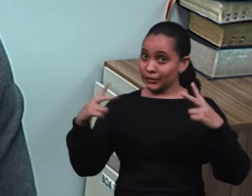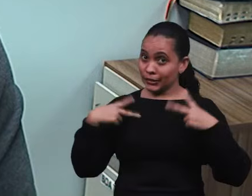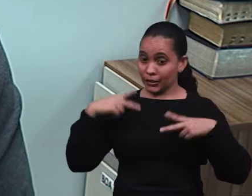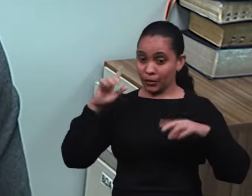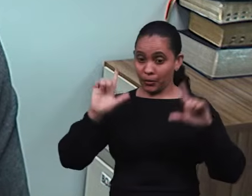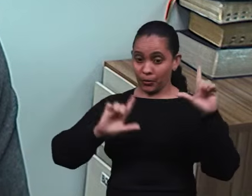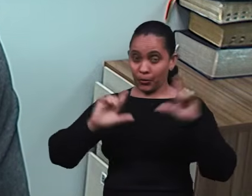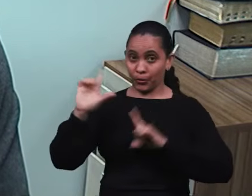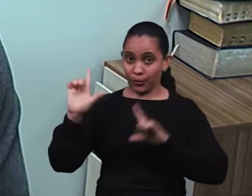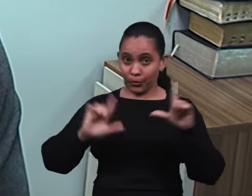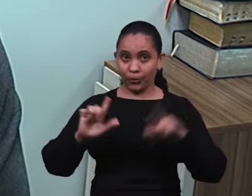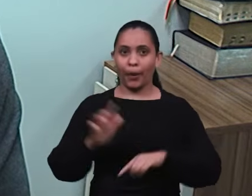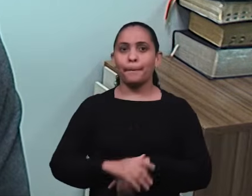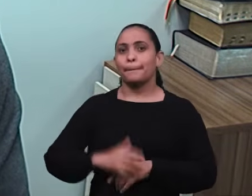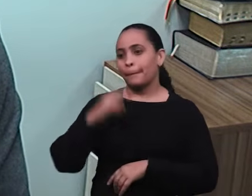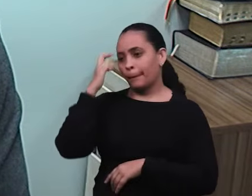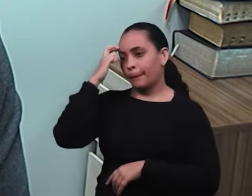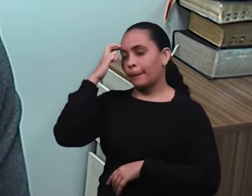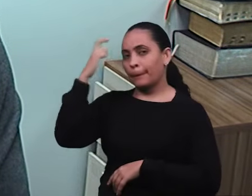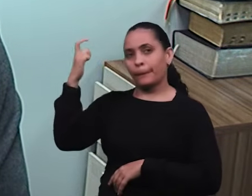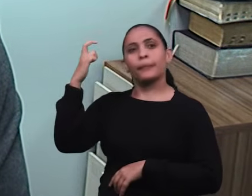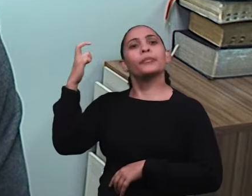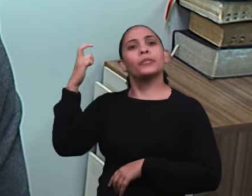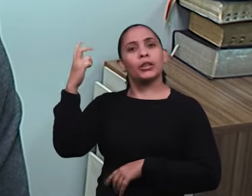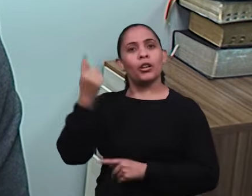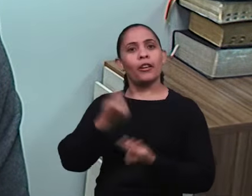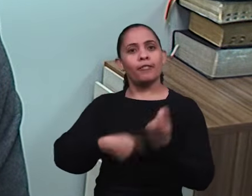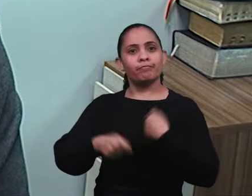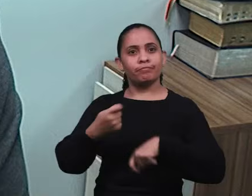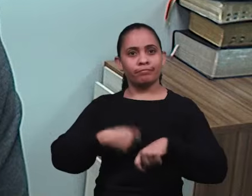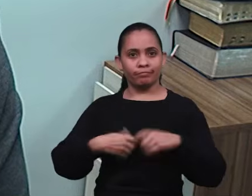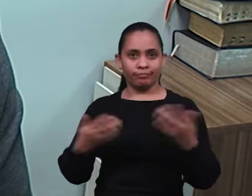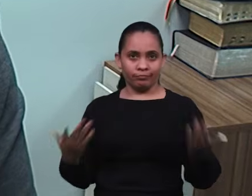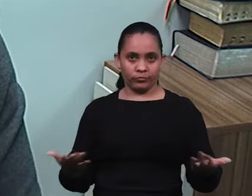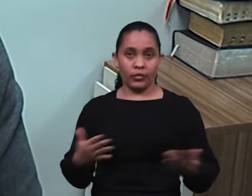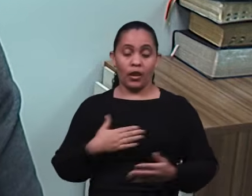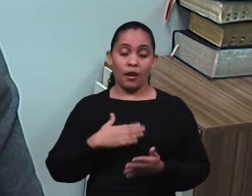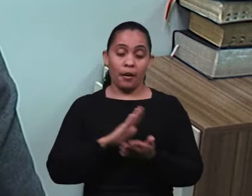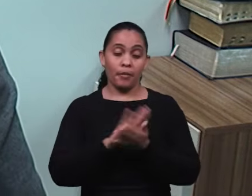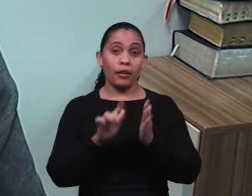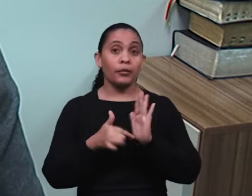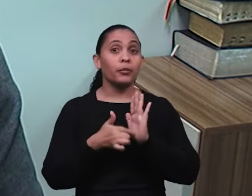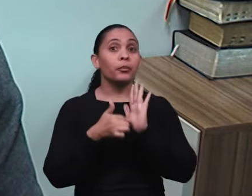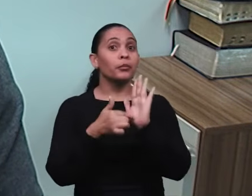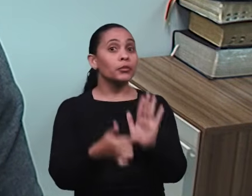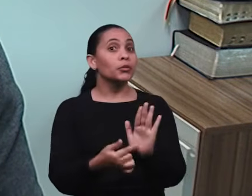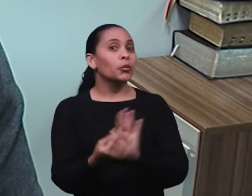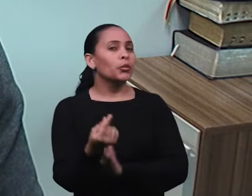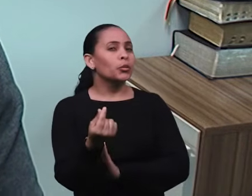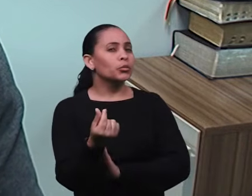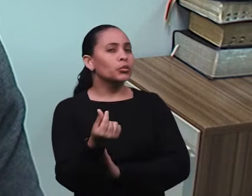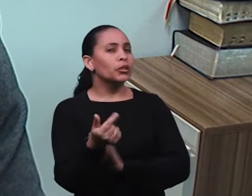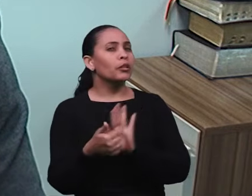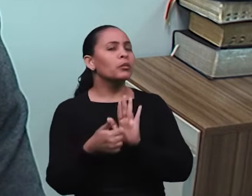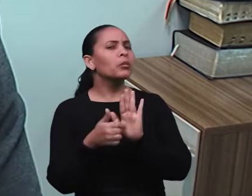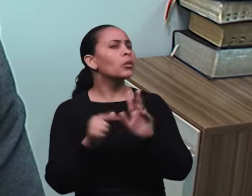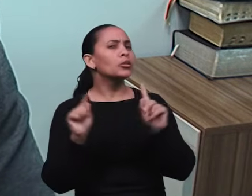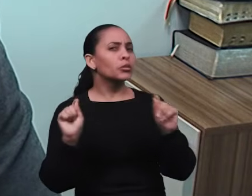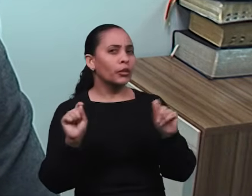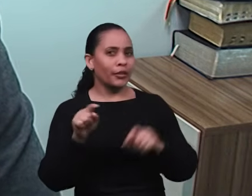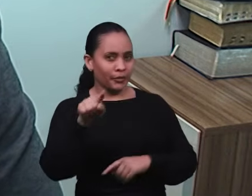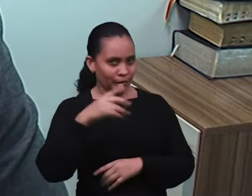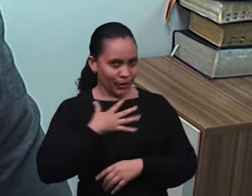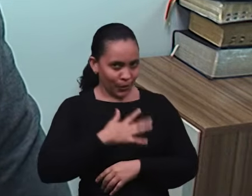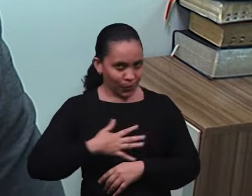nosso programa Sabedoria Financeira, e hoje estamos falando sobre o que a Bíblia diz sobre o dinheiro. O que a